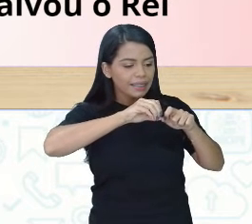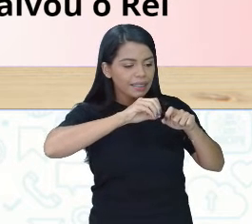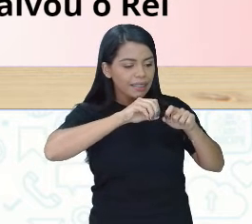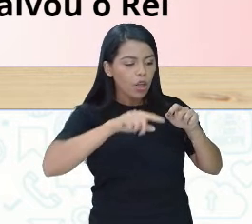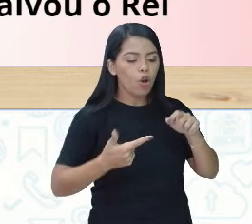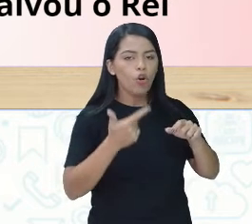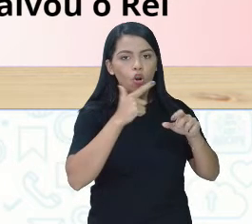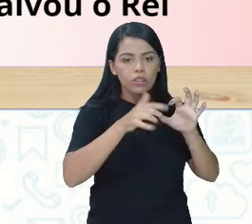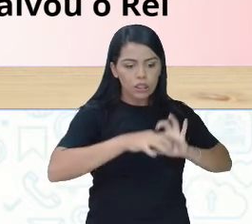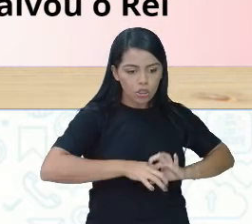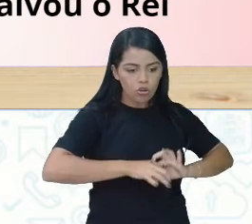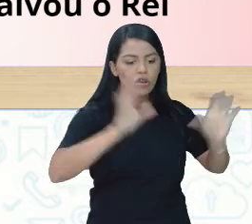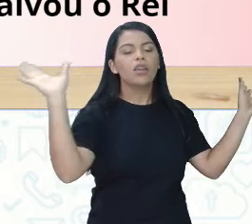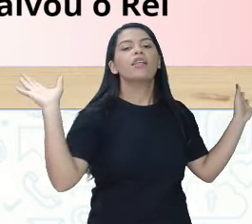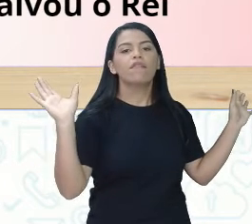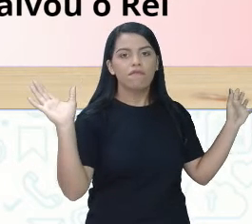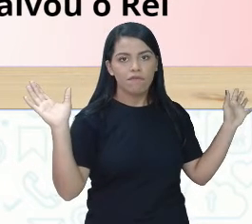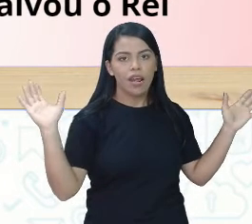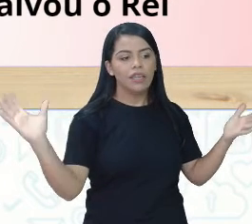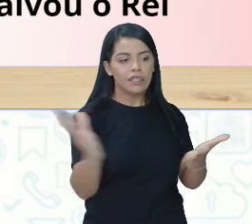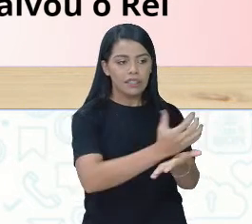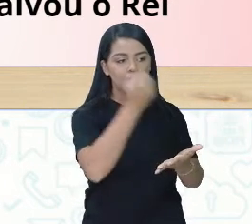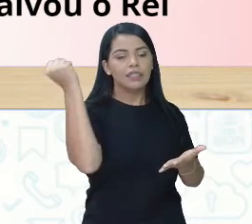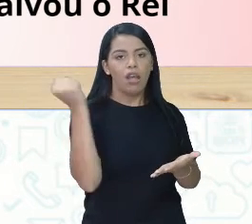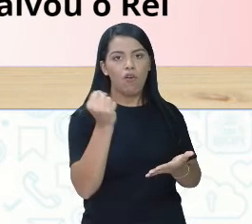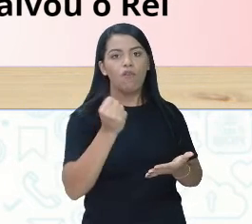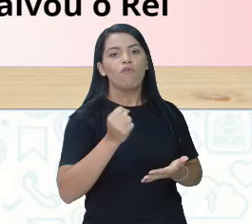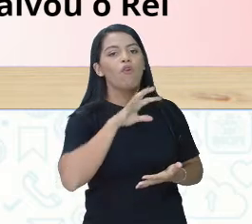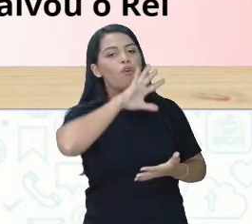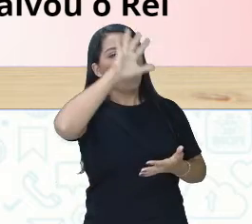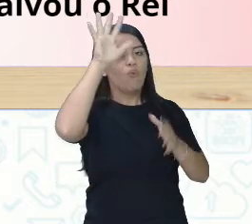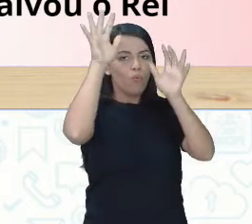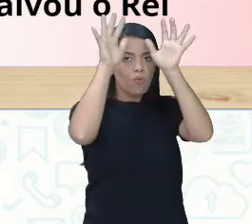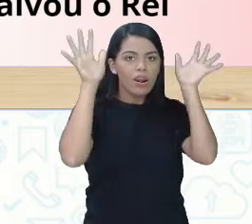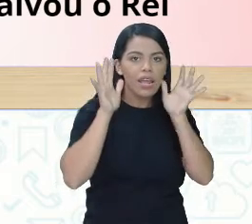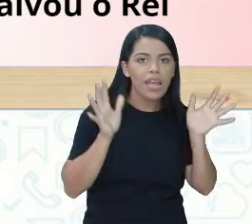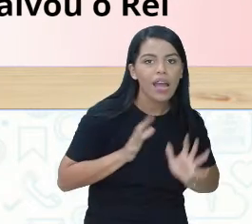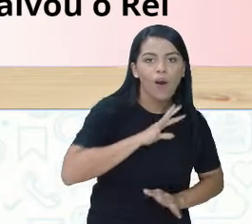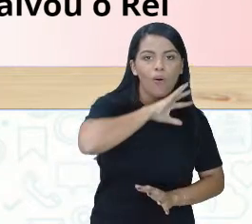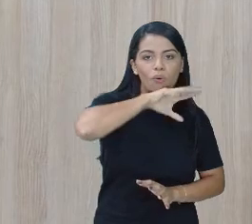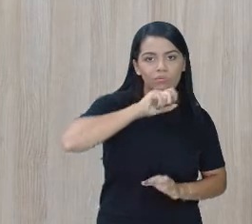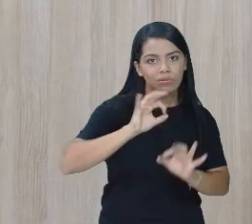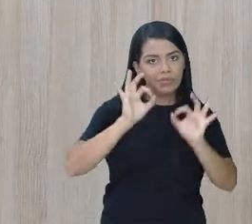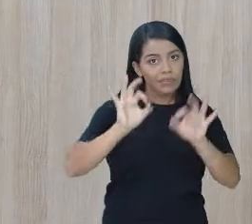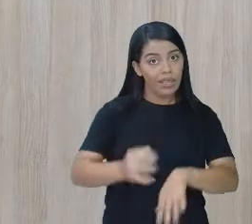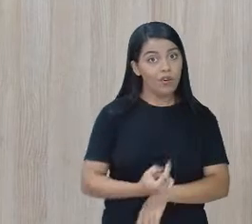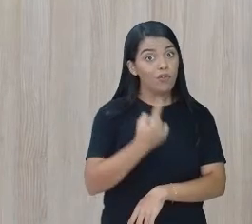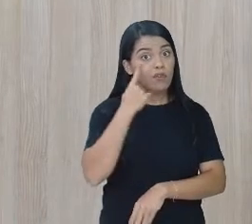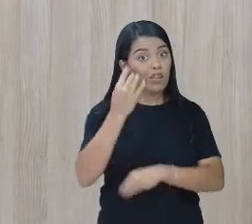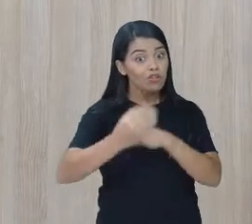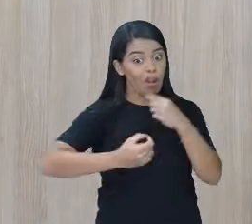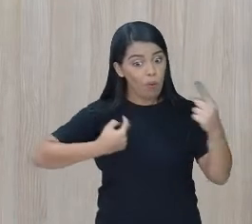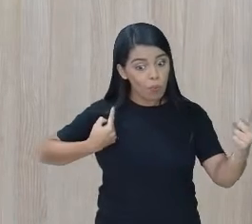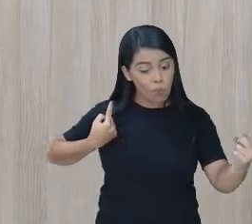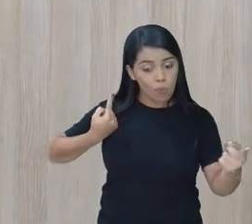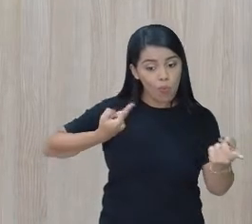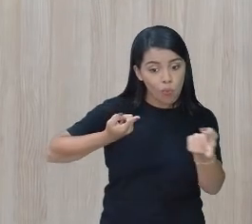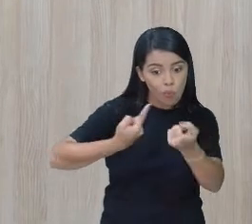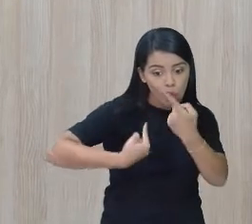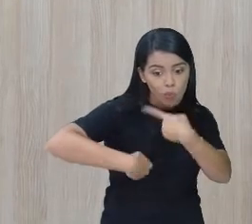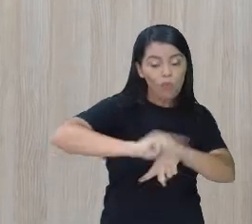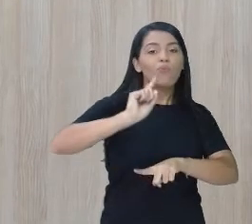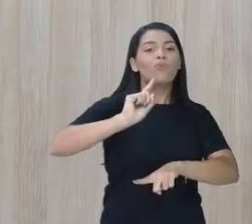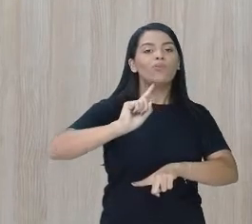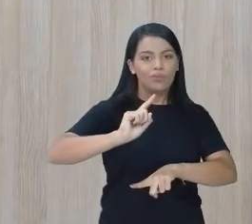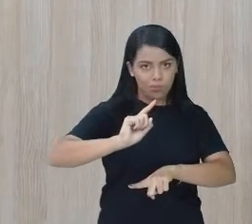ratinho pequenino salvou o rei dos animais. Olha só, minha gente, que reviravolta que essa história não deu. Para você